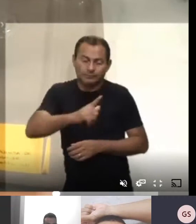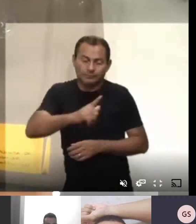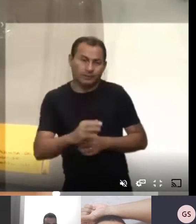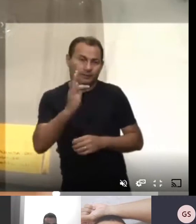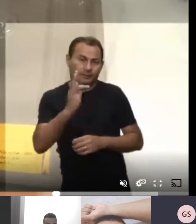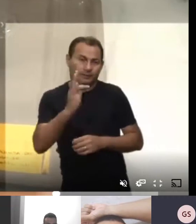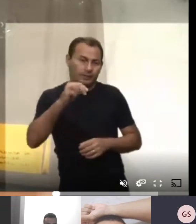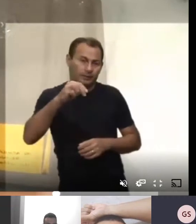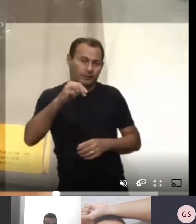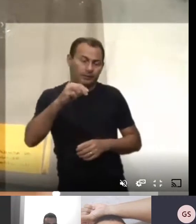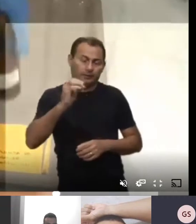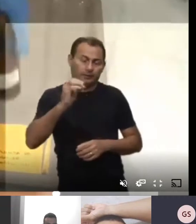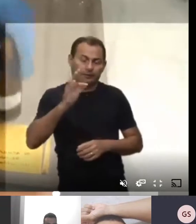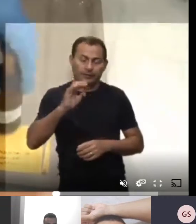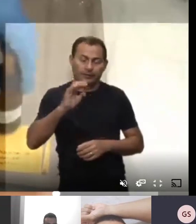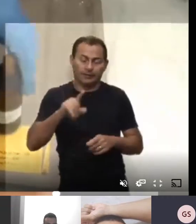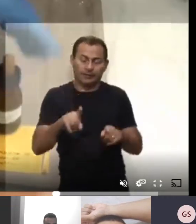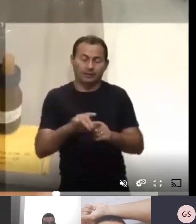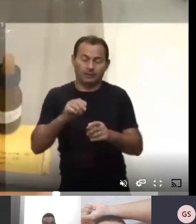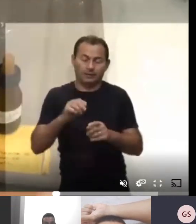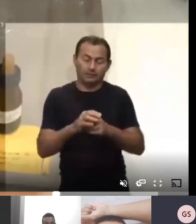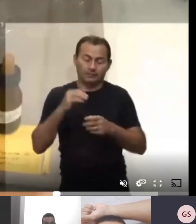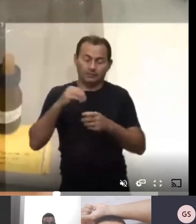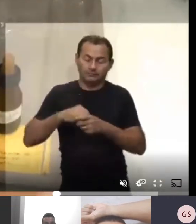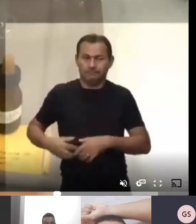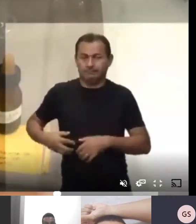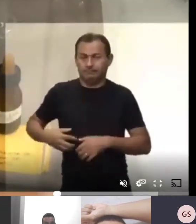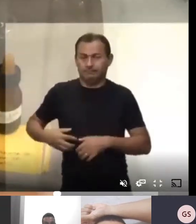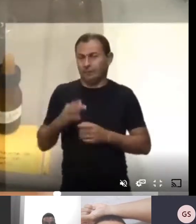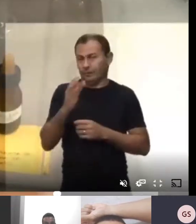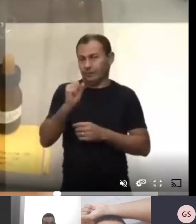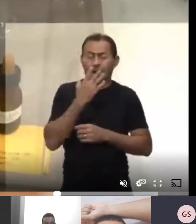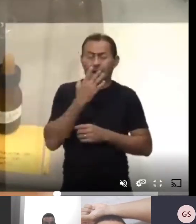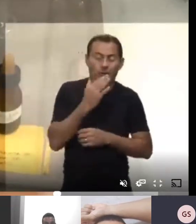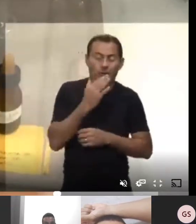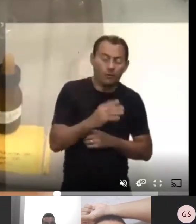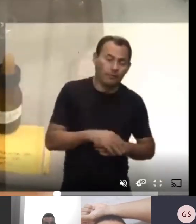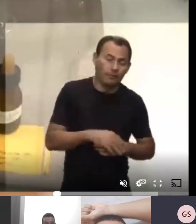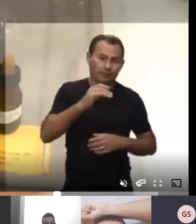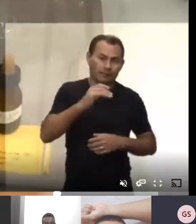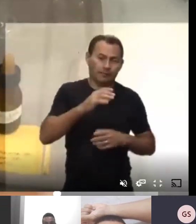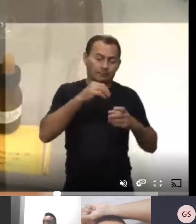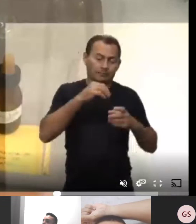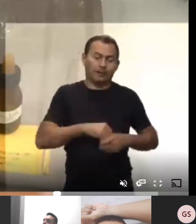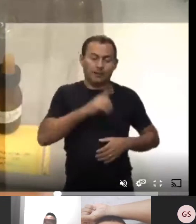E agora eu vou fazer a mesma coisa com as soluções, né? A solução ácida e a solução básica.